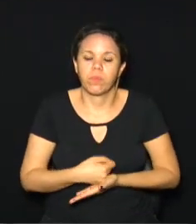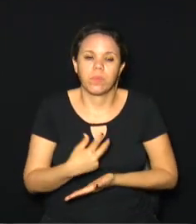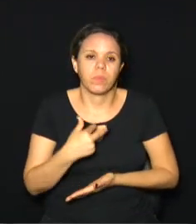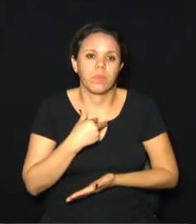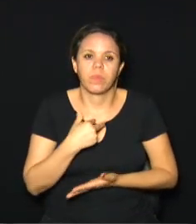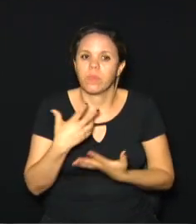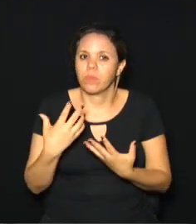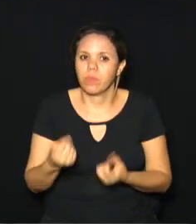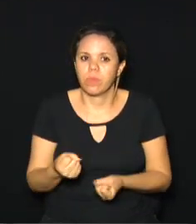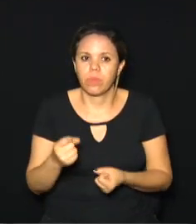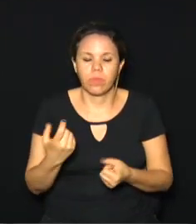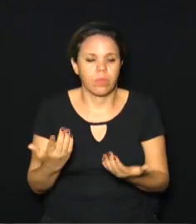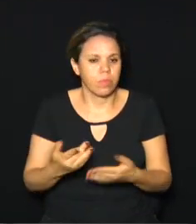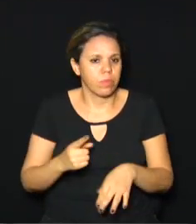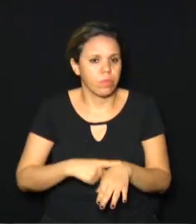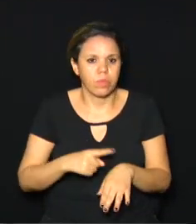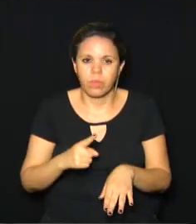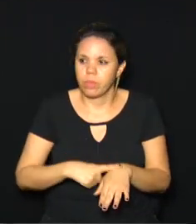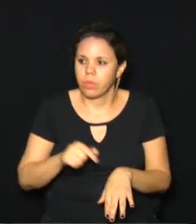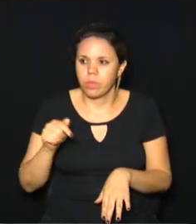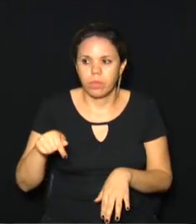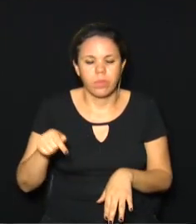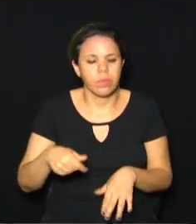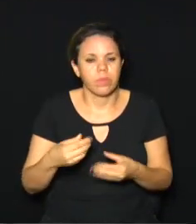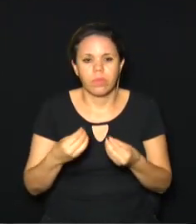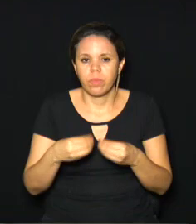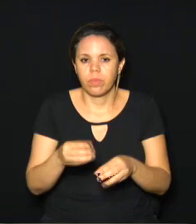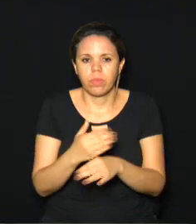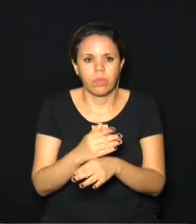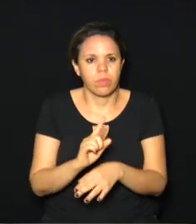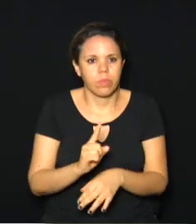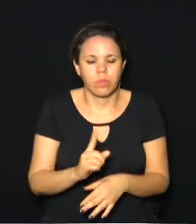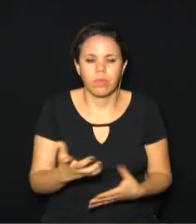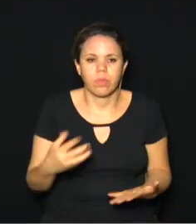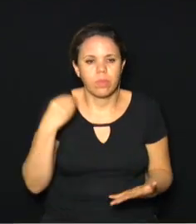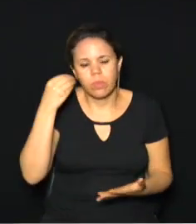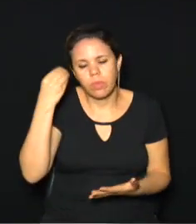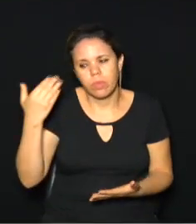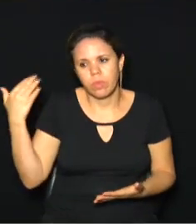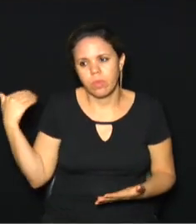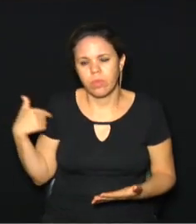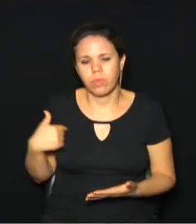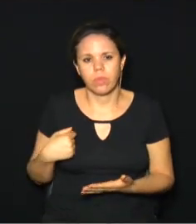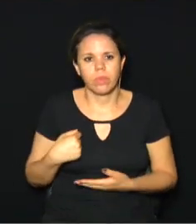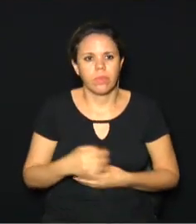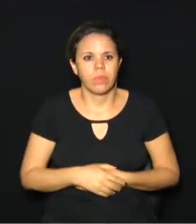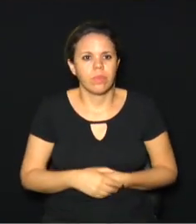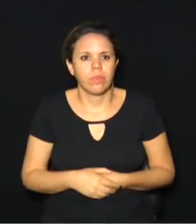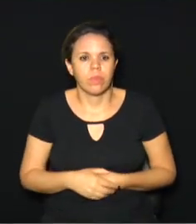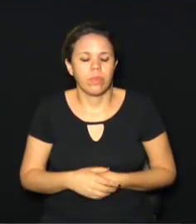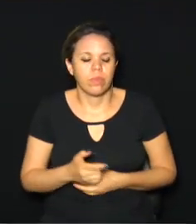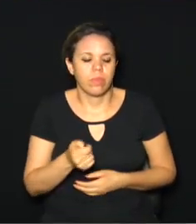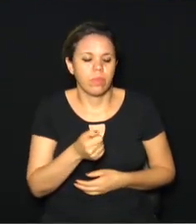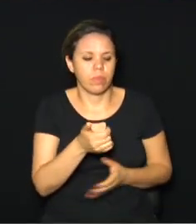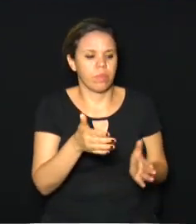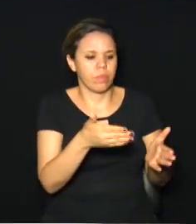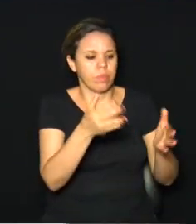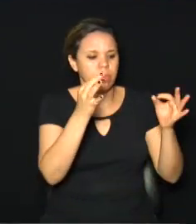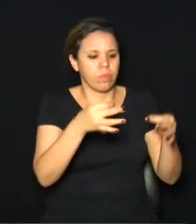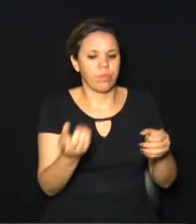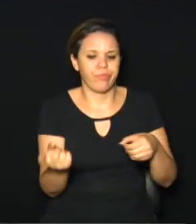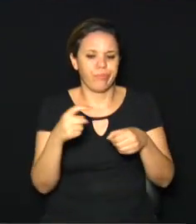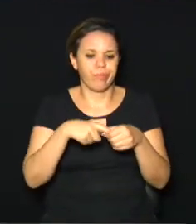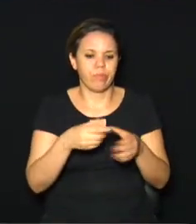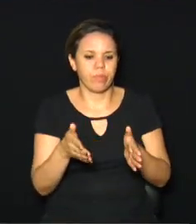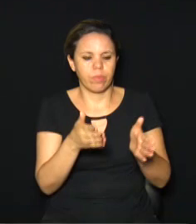podemos esmorecer nesse momento. E já vimos aí a experiência de que estávamos aparentemente com um caminho certo, de repente